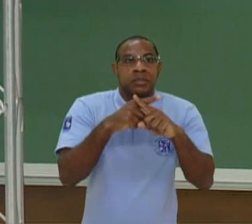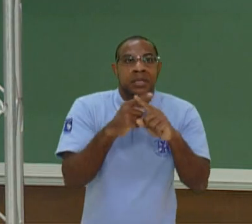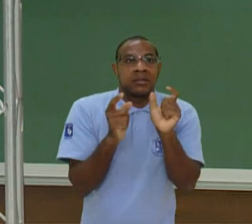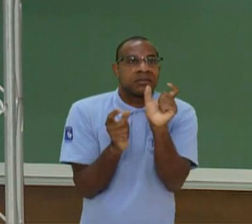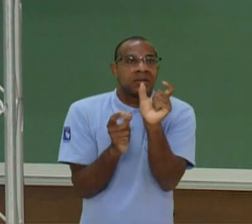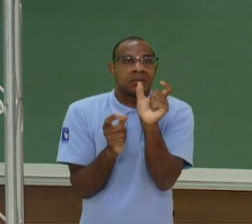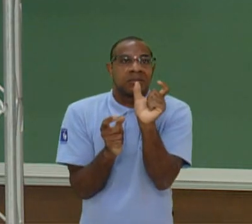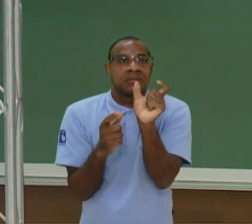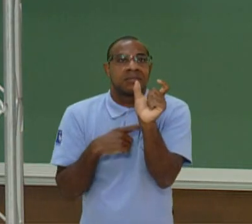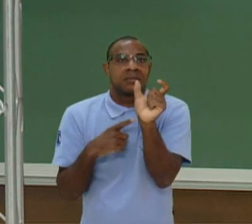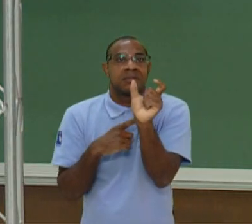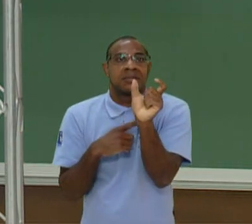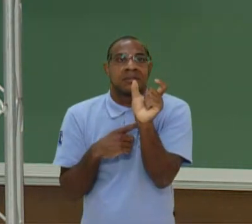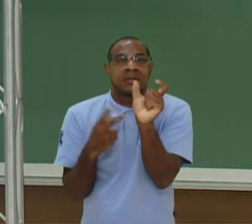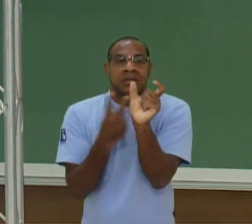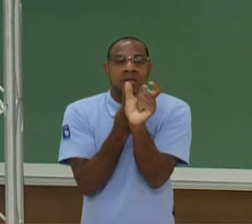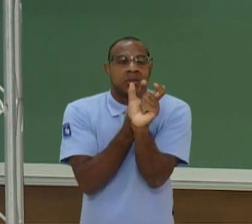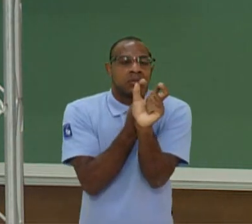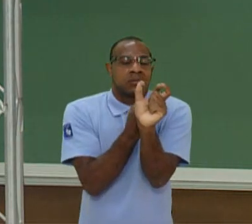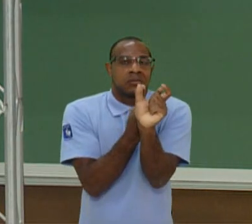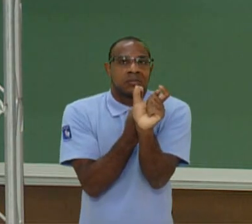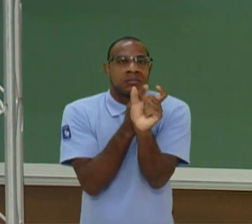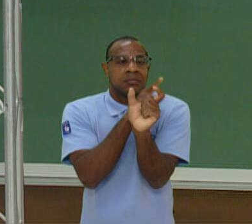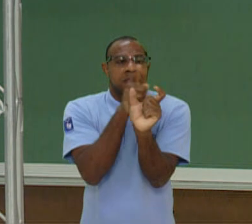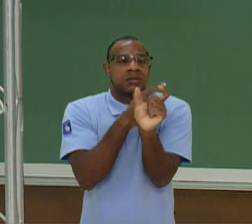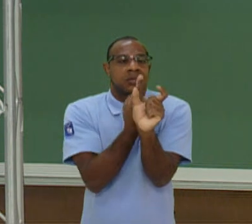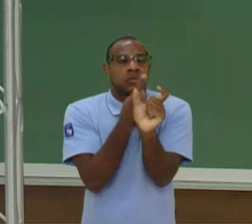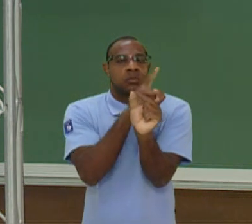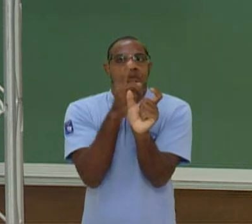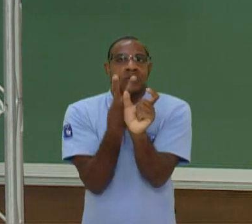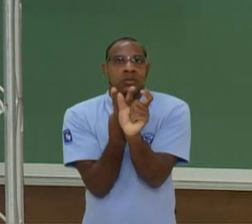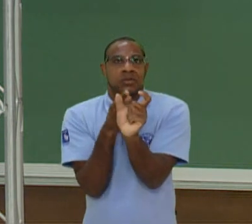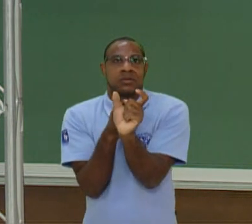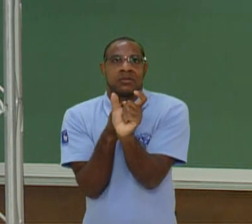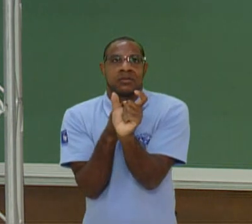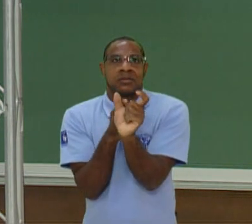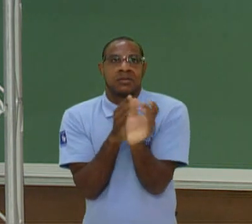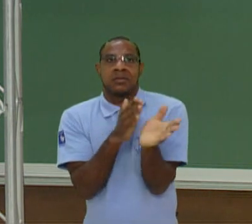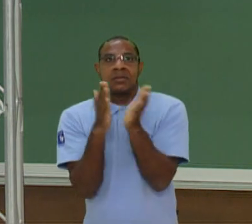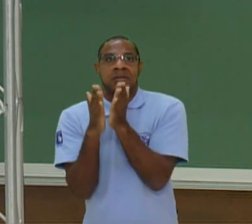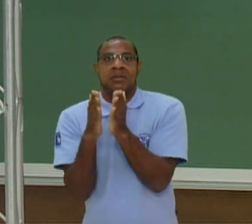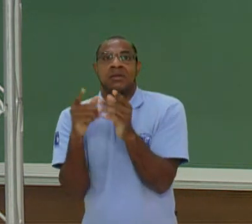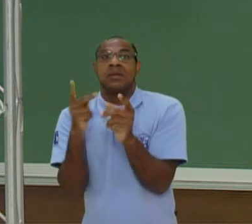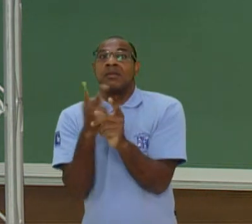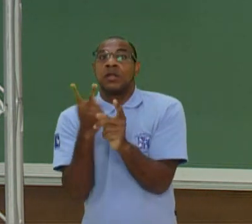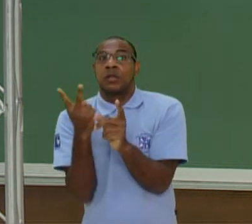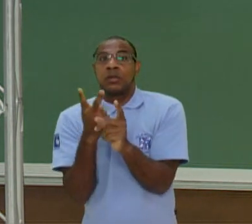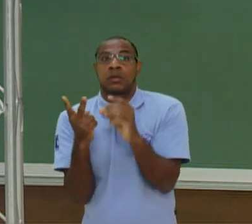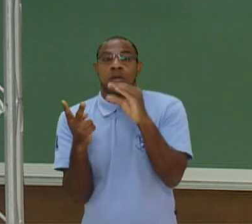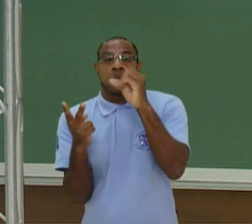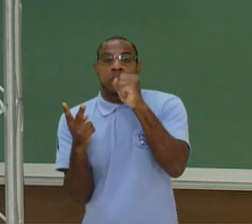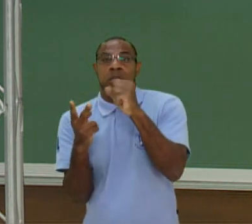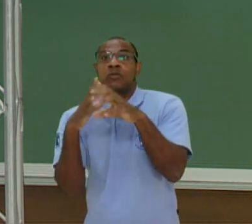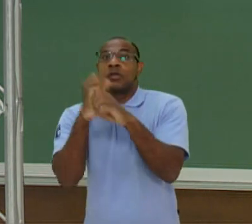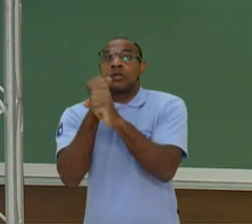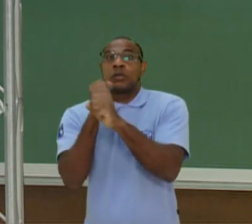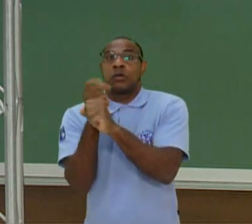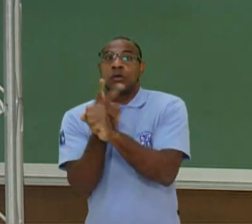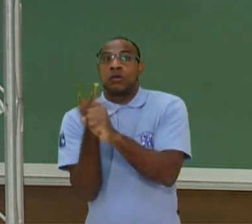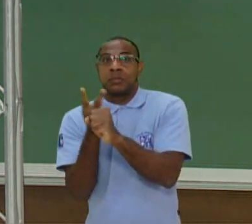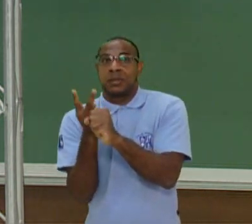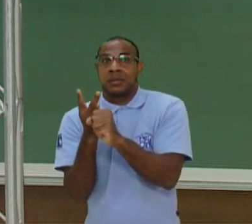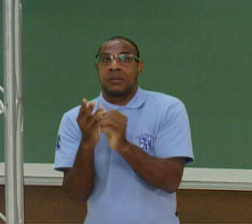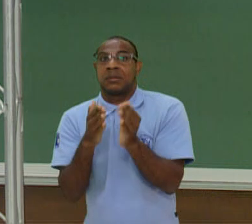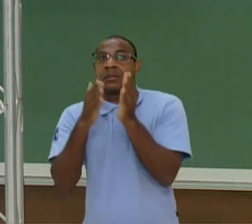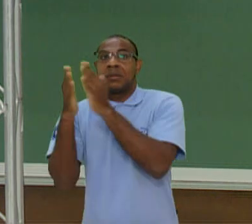2 complexos, você multiplica seus 2 módulos, soma os seus argumentos em cosseno, soma os seus